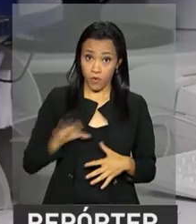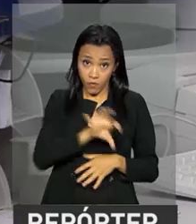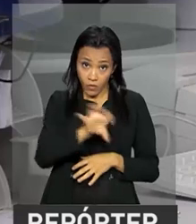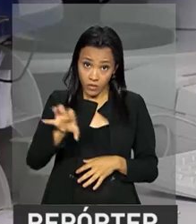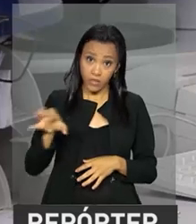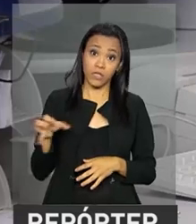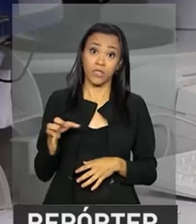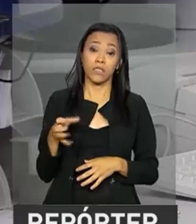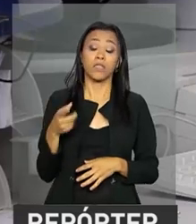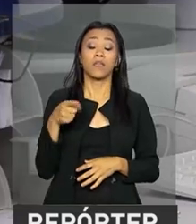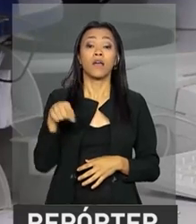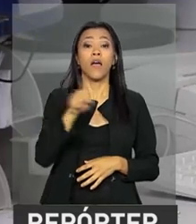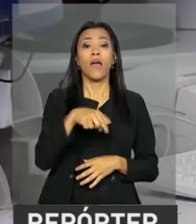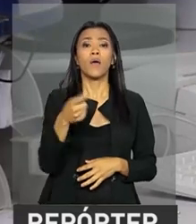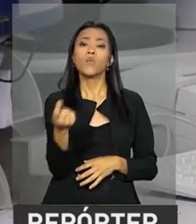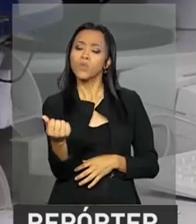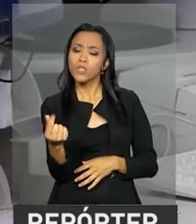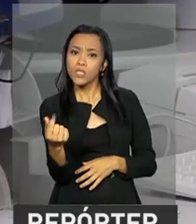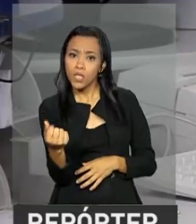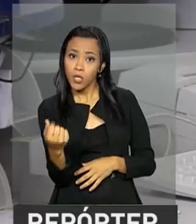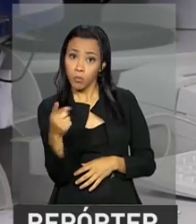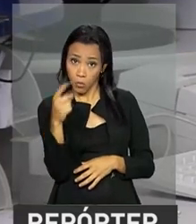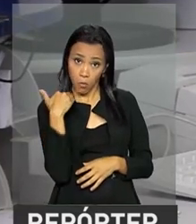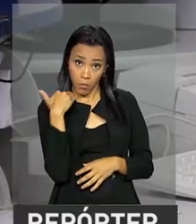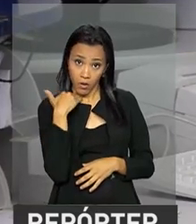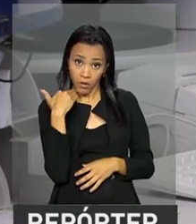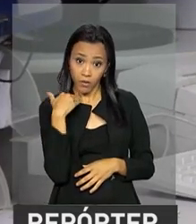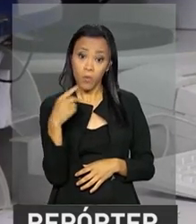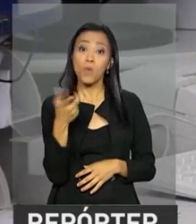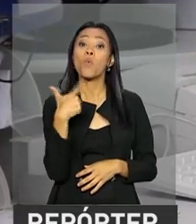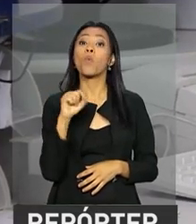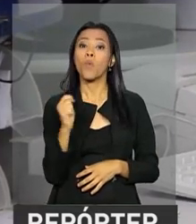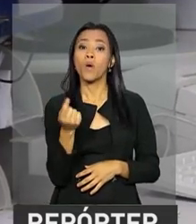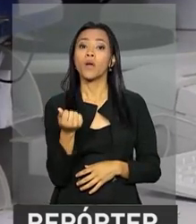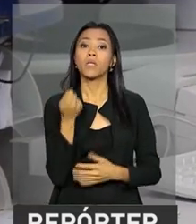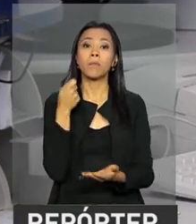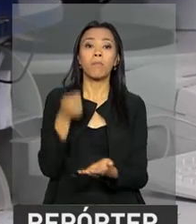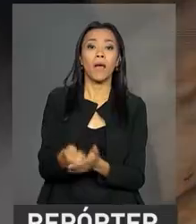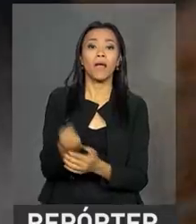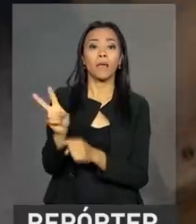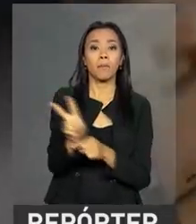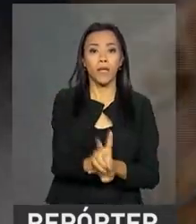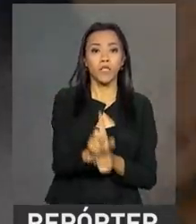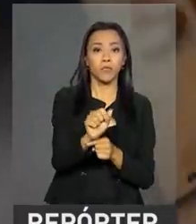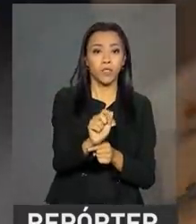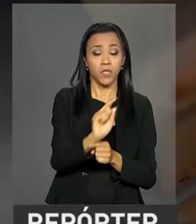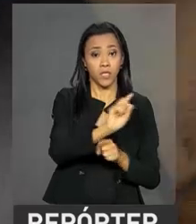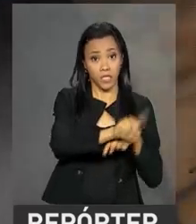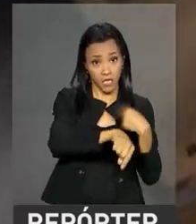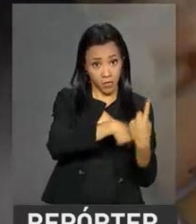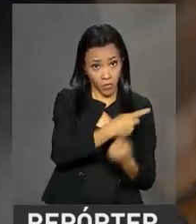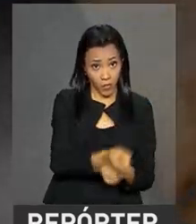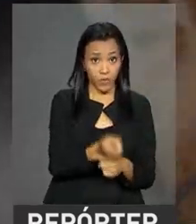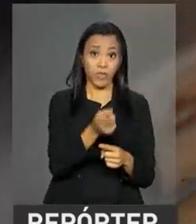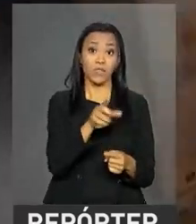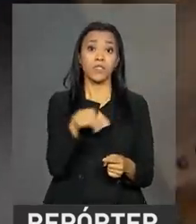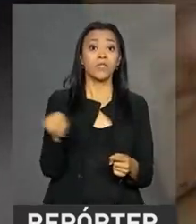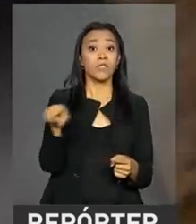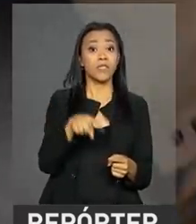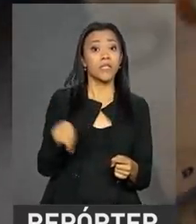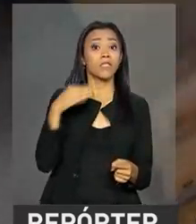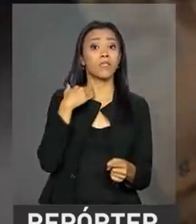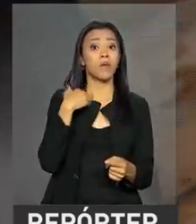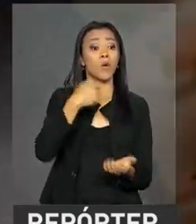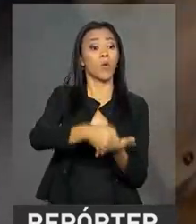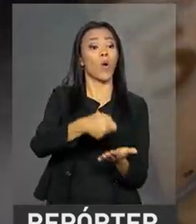a diferença entre o custo do dinheiro para um banco o quanto ele paga ao tomar o empréstimo e o quanto essa instituição financeira